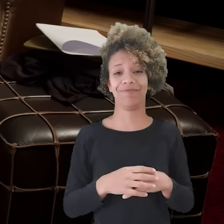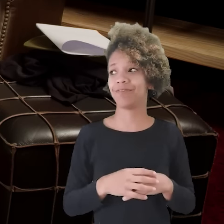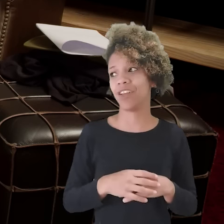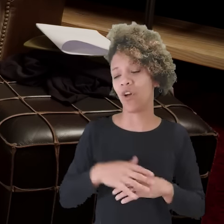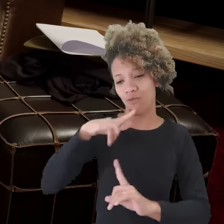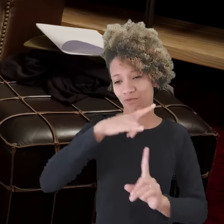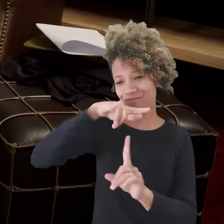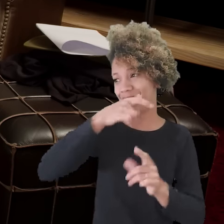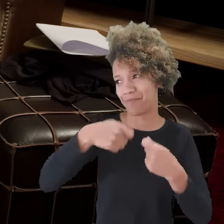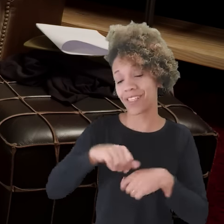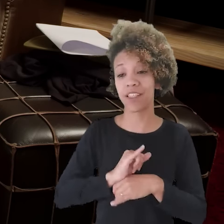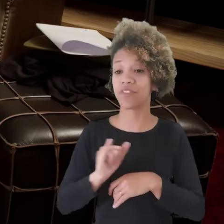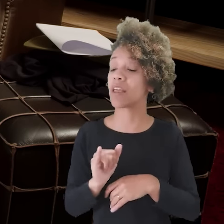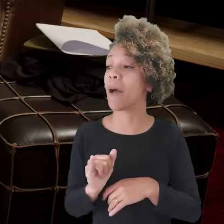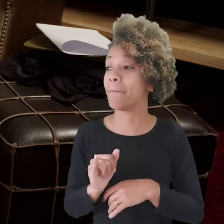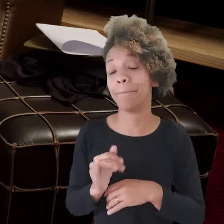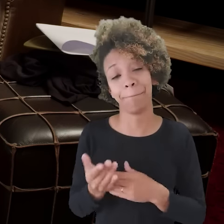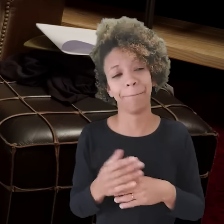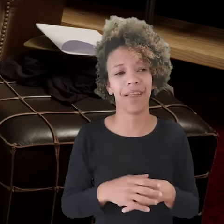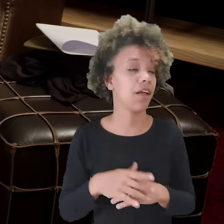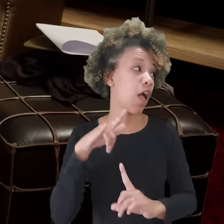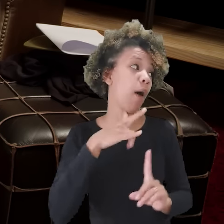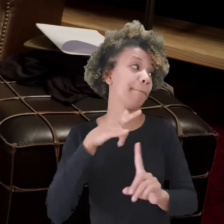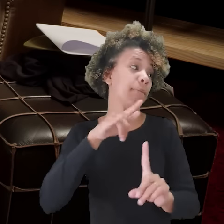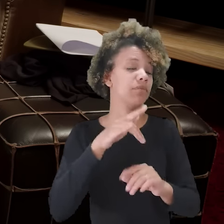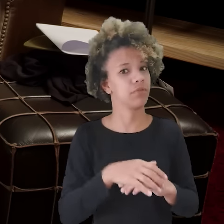voou o ventrículo que ele tem que avisar gente